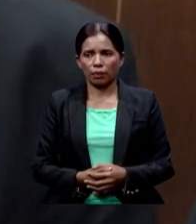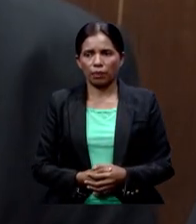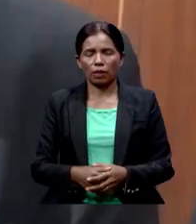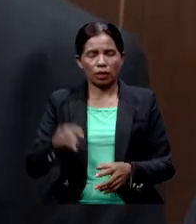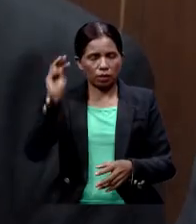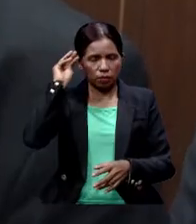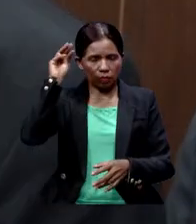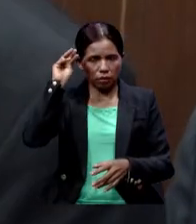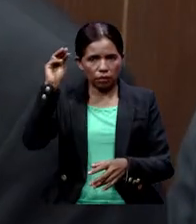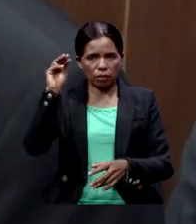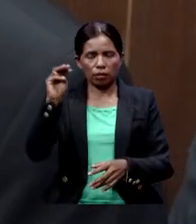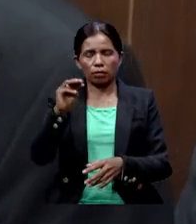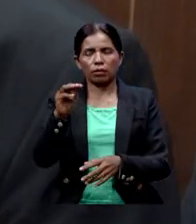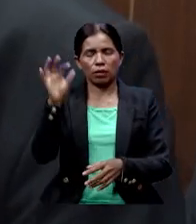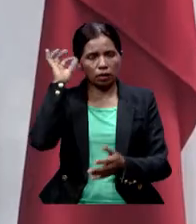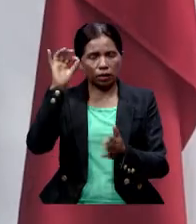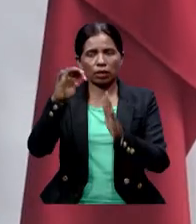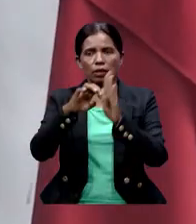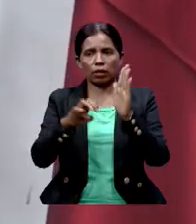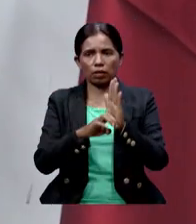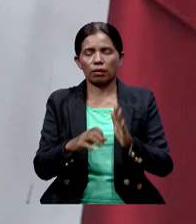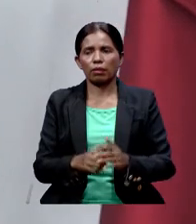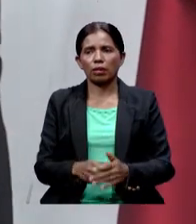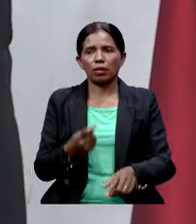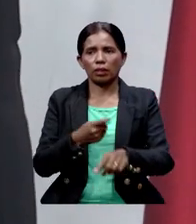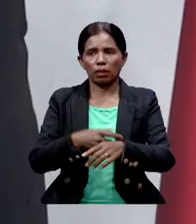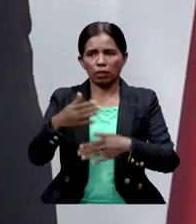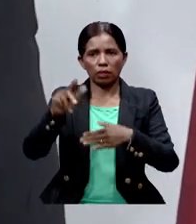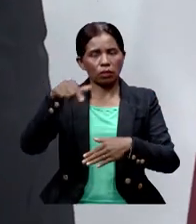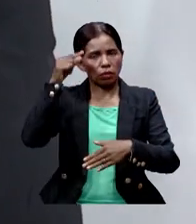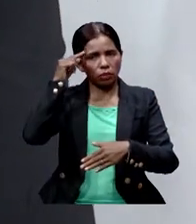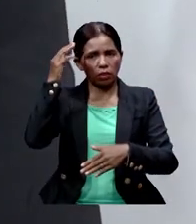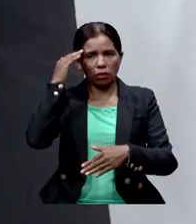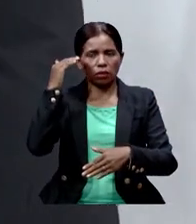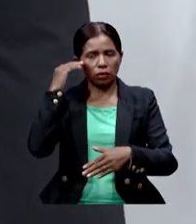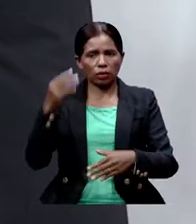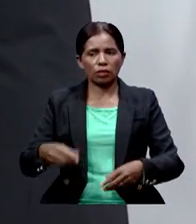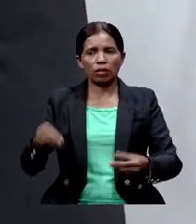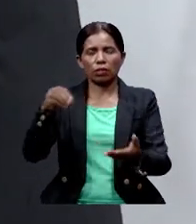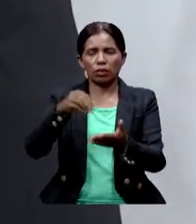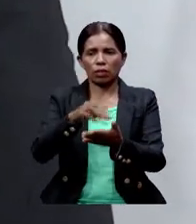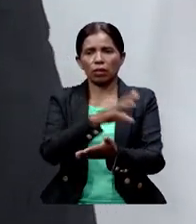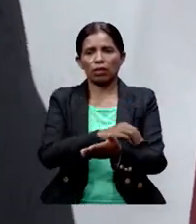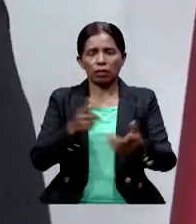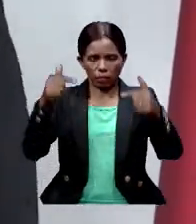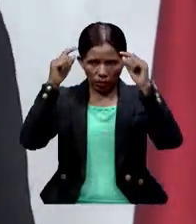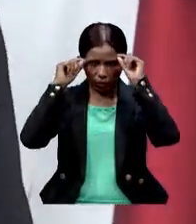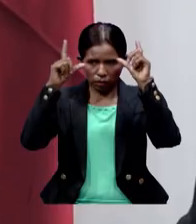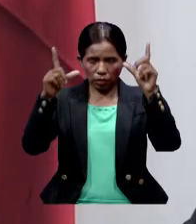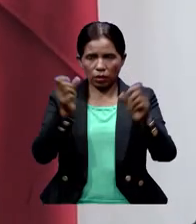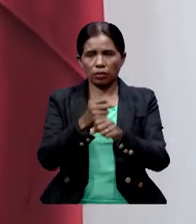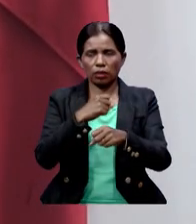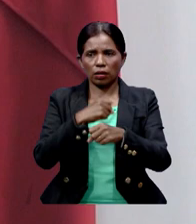ministru o secretario de Estado. Ia tempo barak governo Coreia se destaca peritus balung mai Timor-Leste, uri